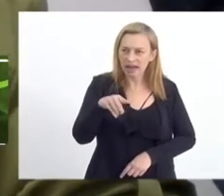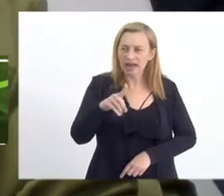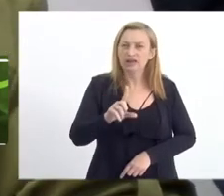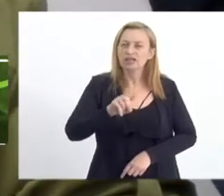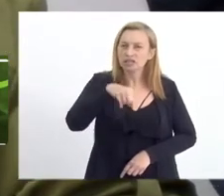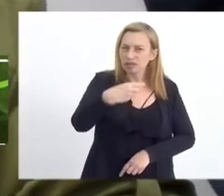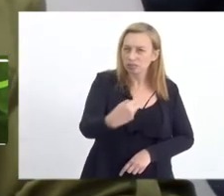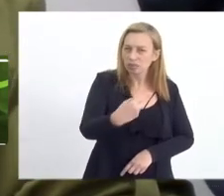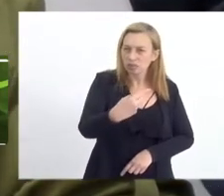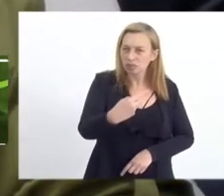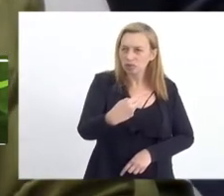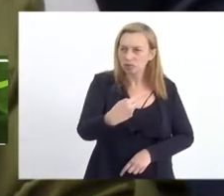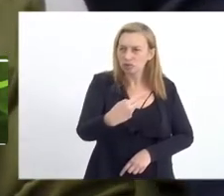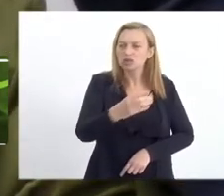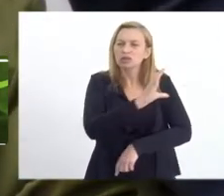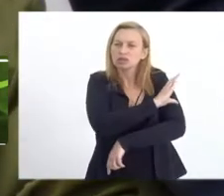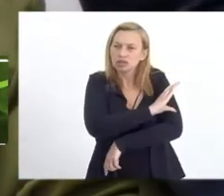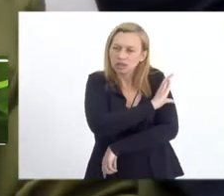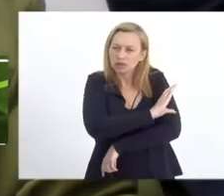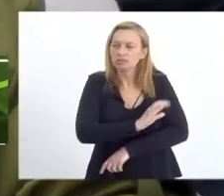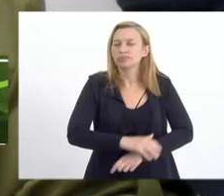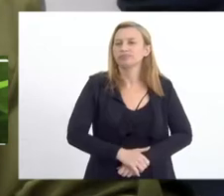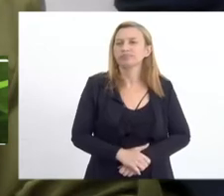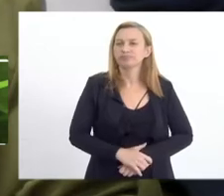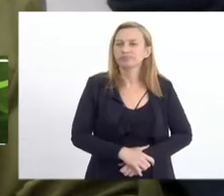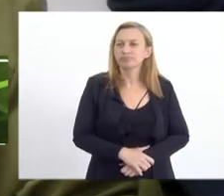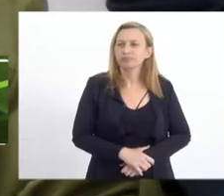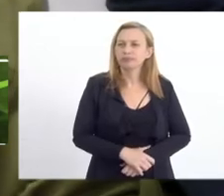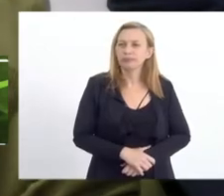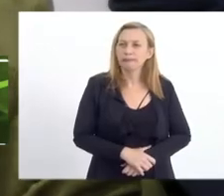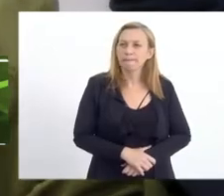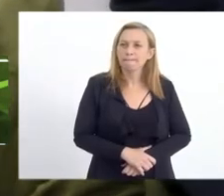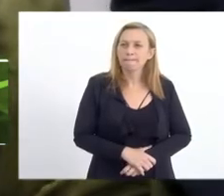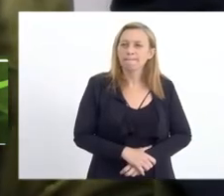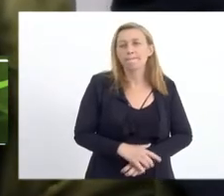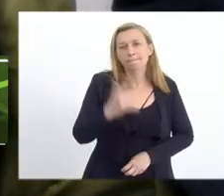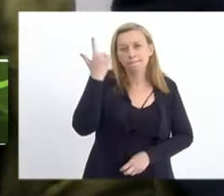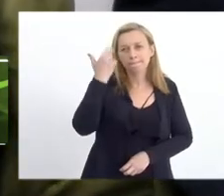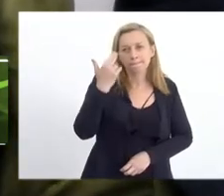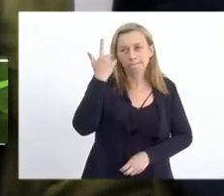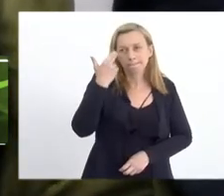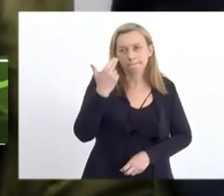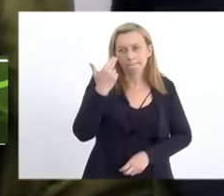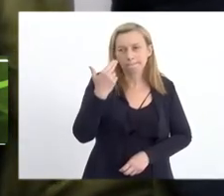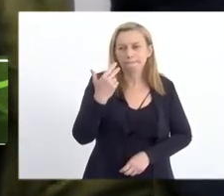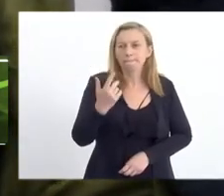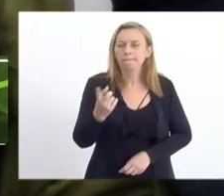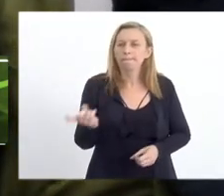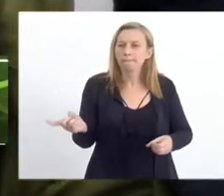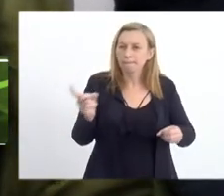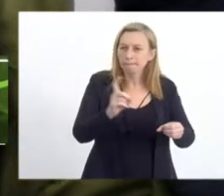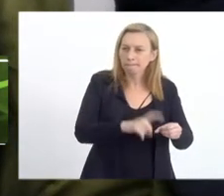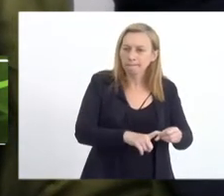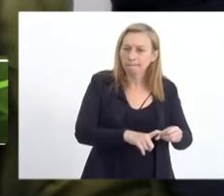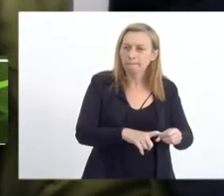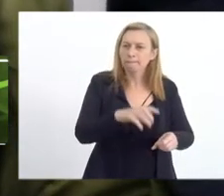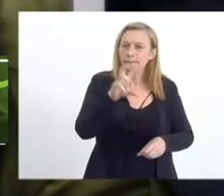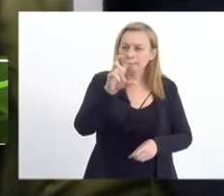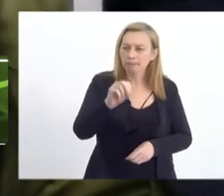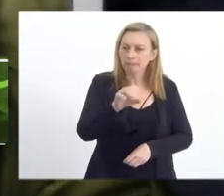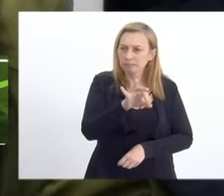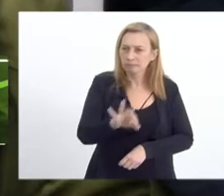e depois prossegue para Campos. Tá? E normalmente ela retorna também com